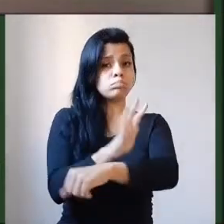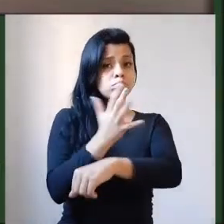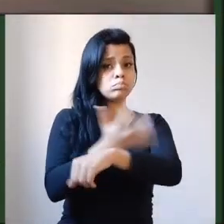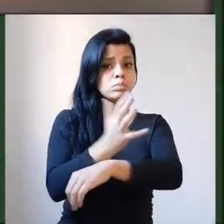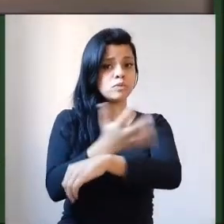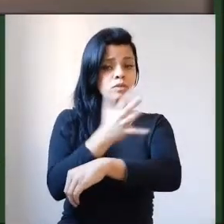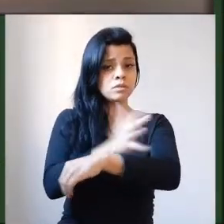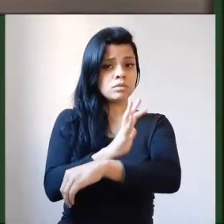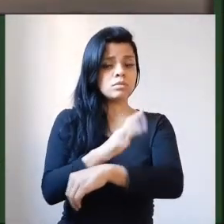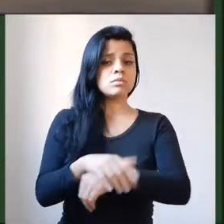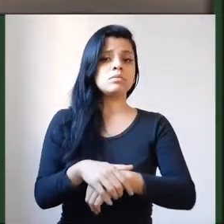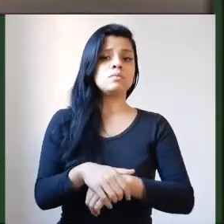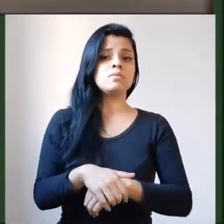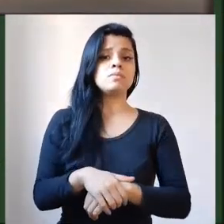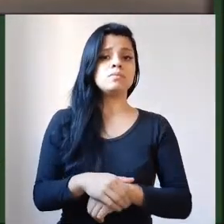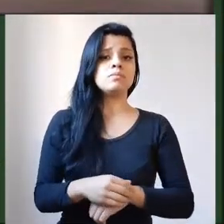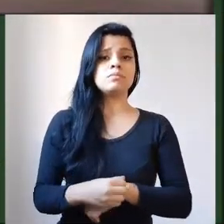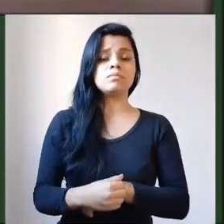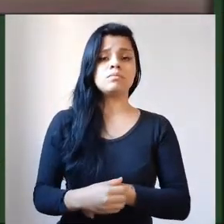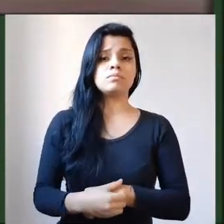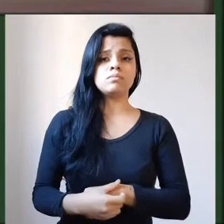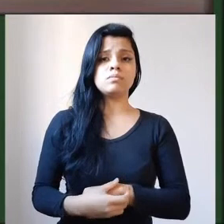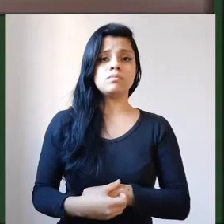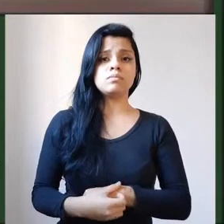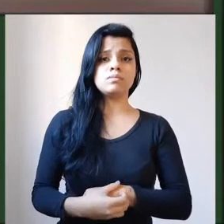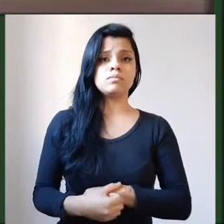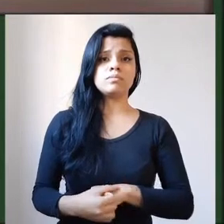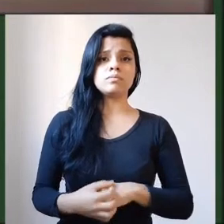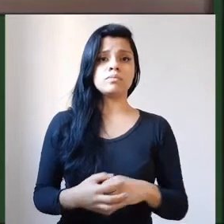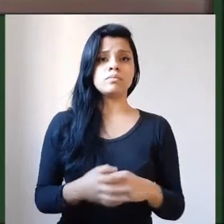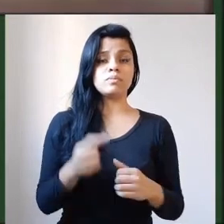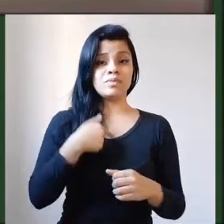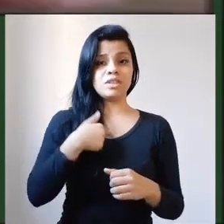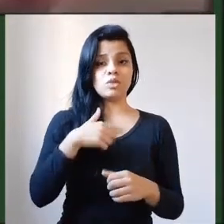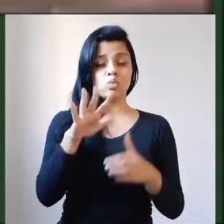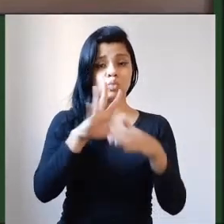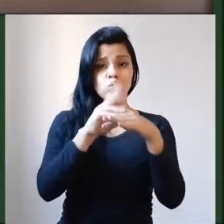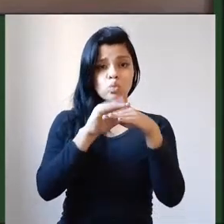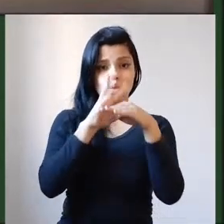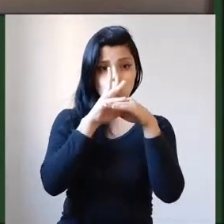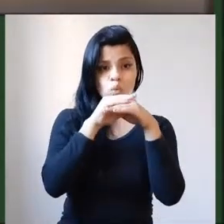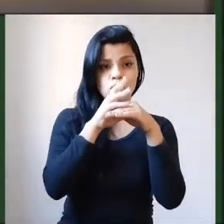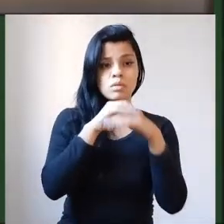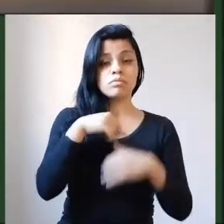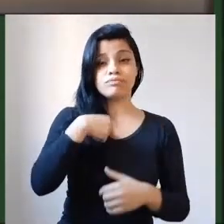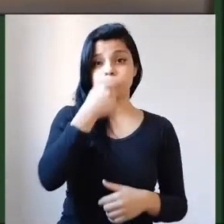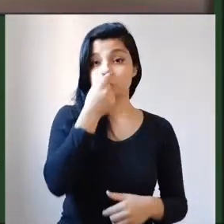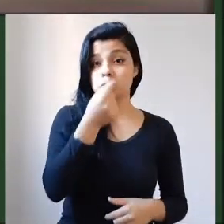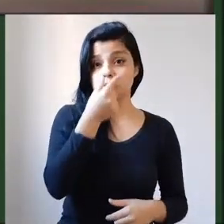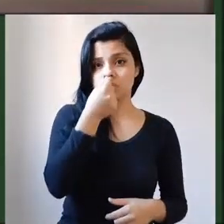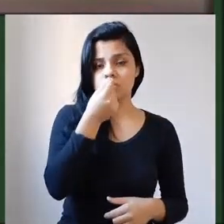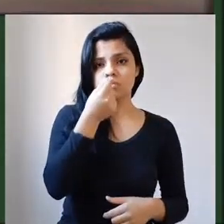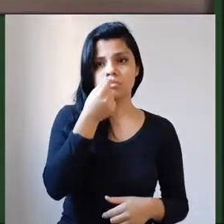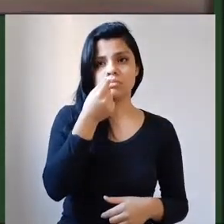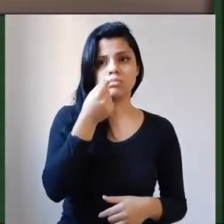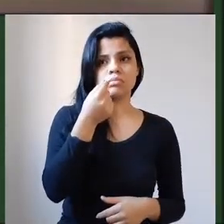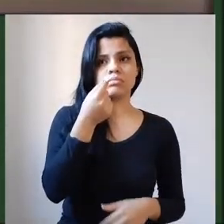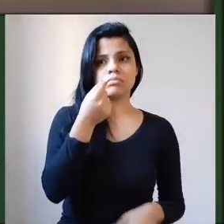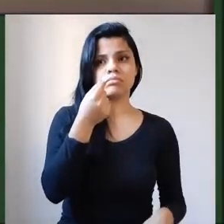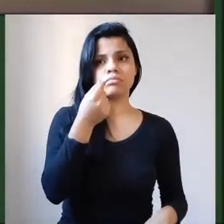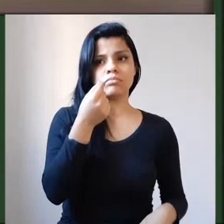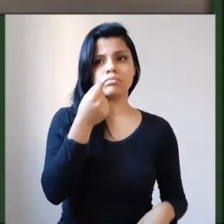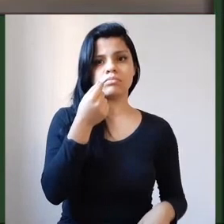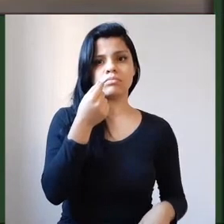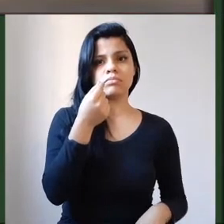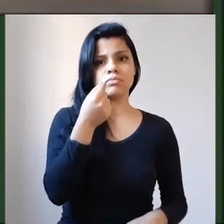uma infecção pelo Covid, porque eu estava trabalhando fora, enfim, e acabei atendendo uma paciente que